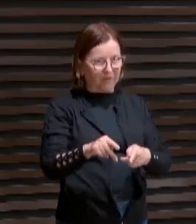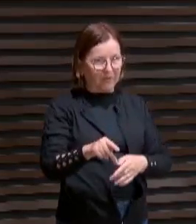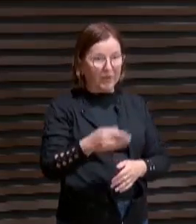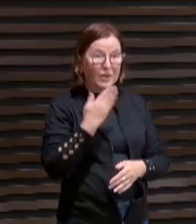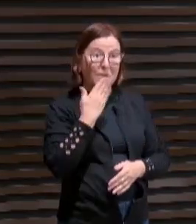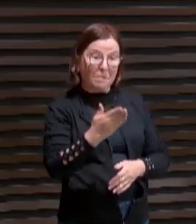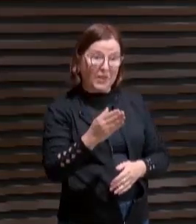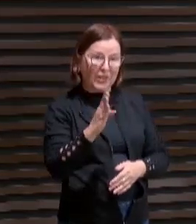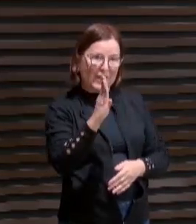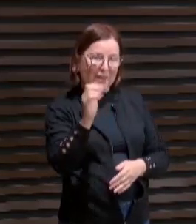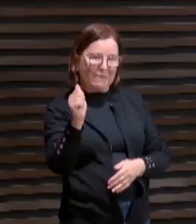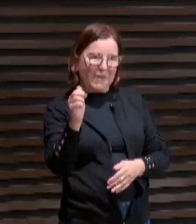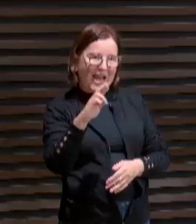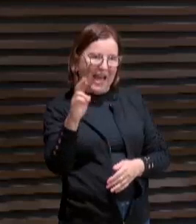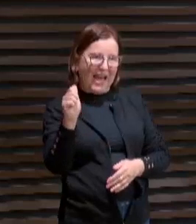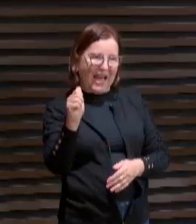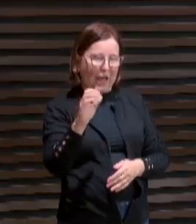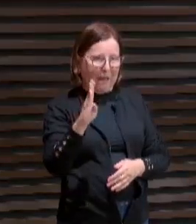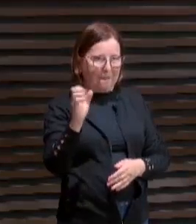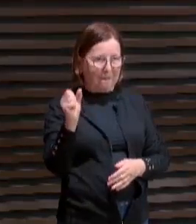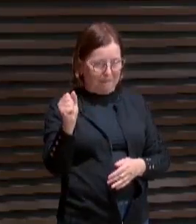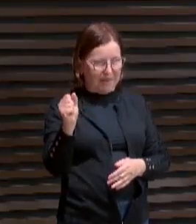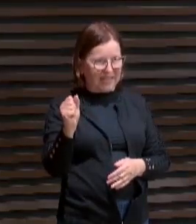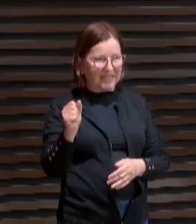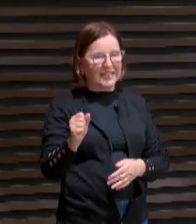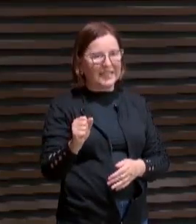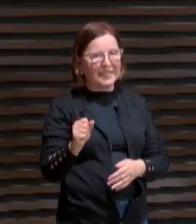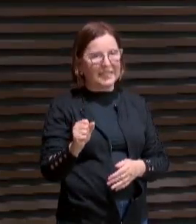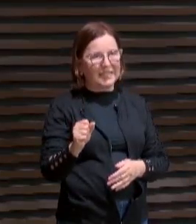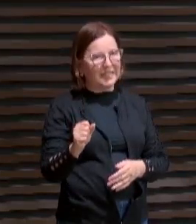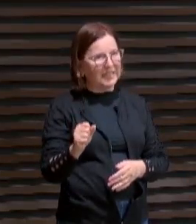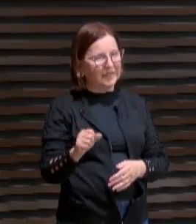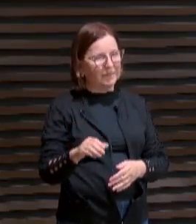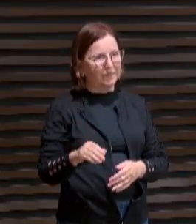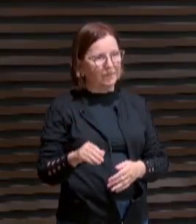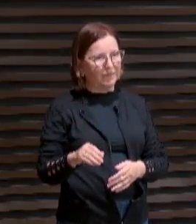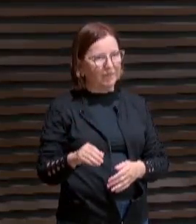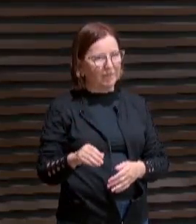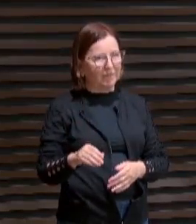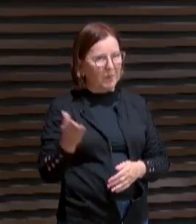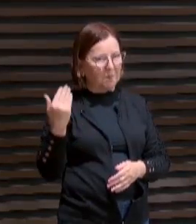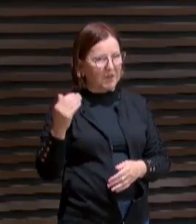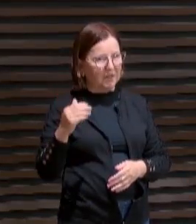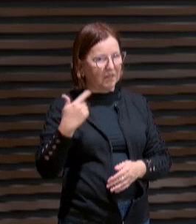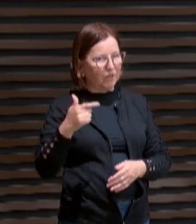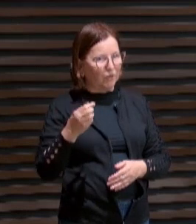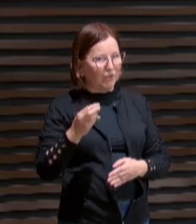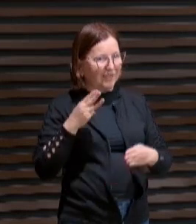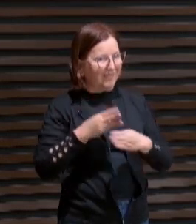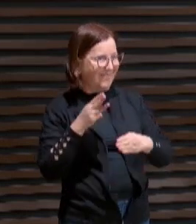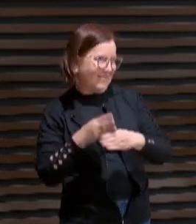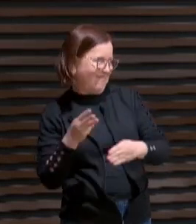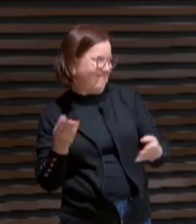Barrabás e fizesse morrer Jesus. Naquele tempo não tinha WhatsApp, não